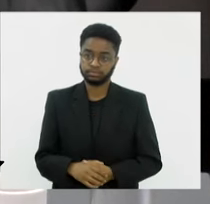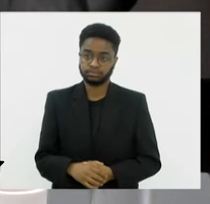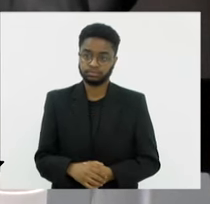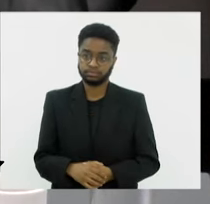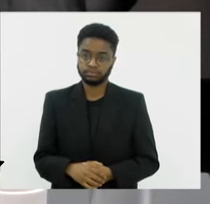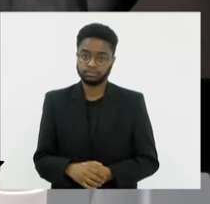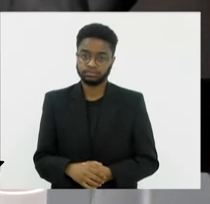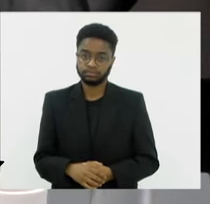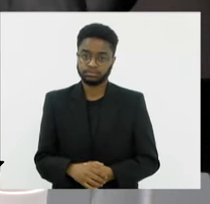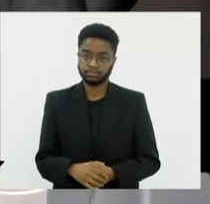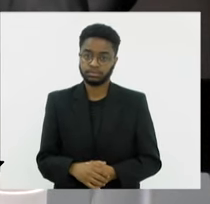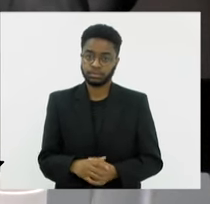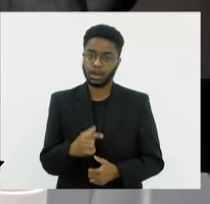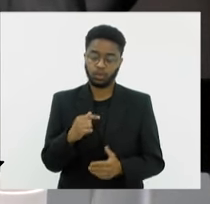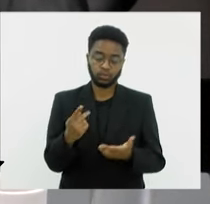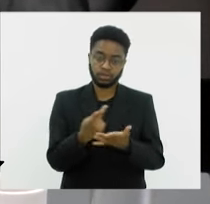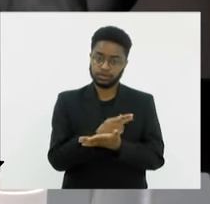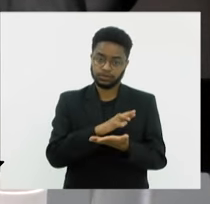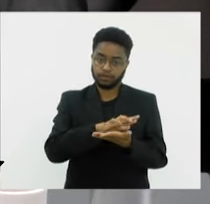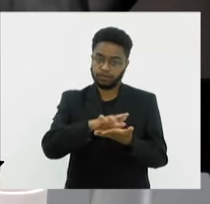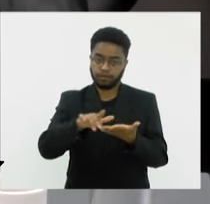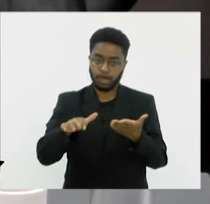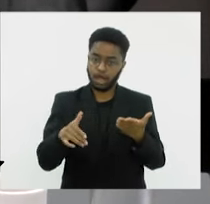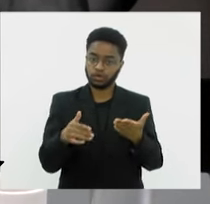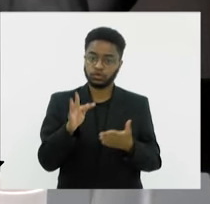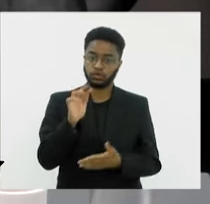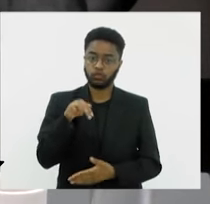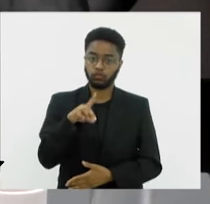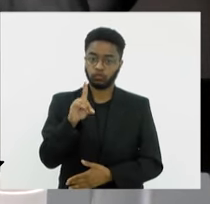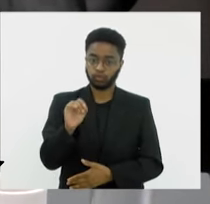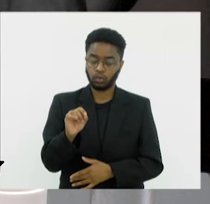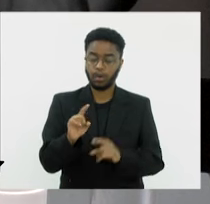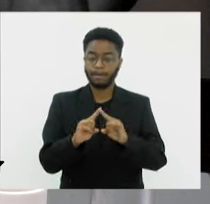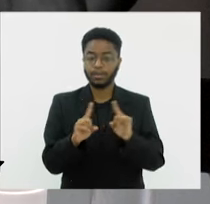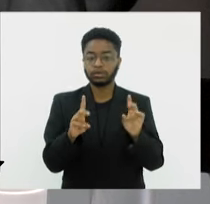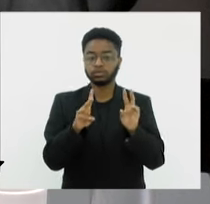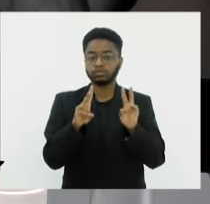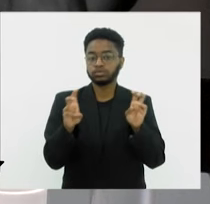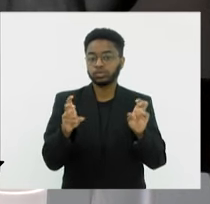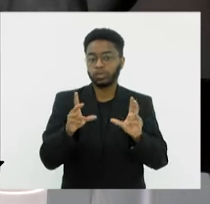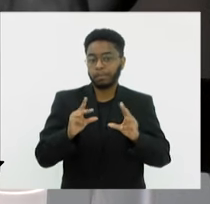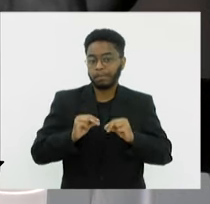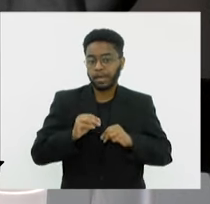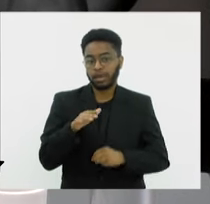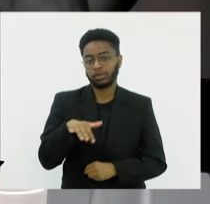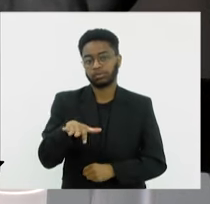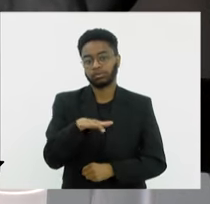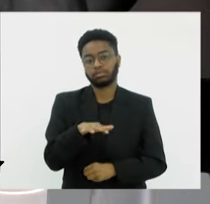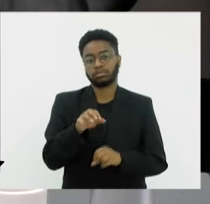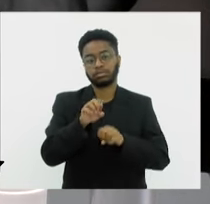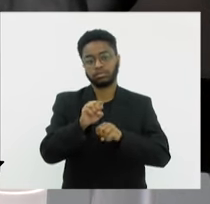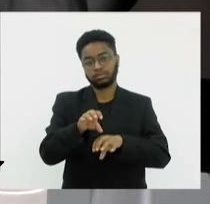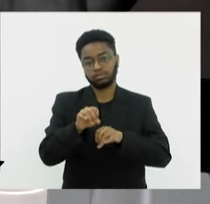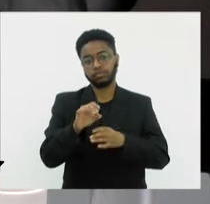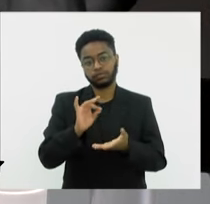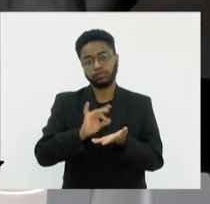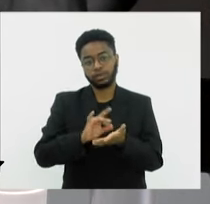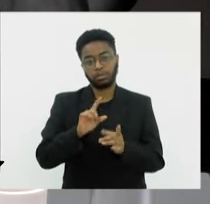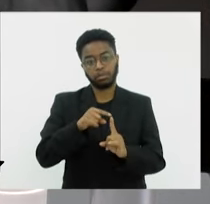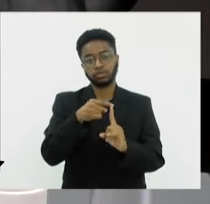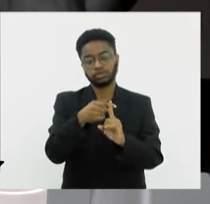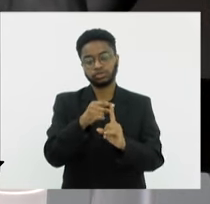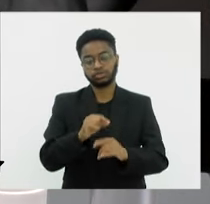em uma carrada de fundos. Mas, no mérito, na questão da educação, ele é muito